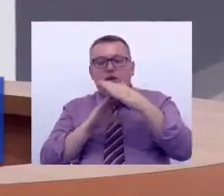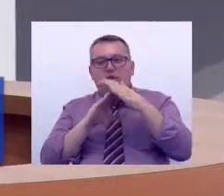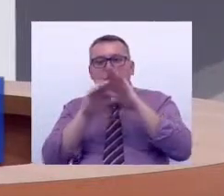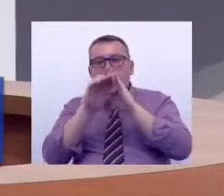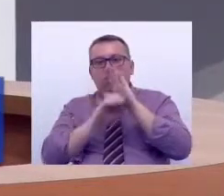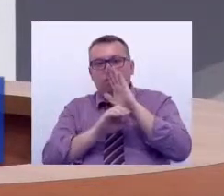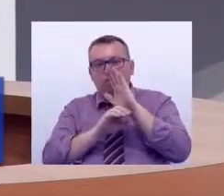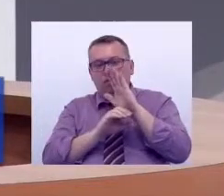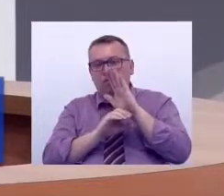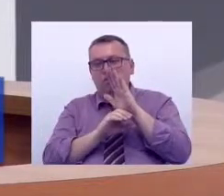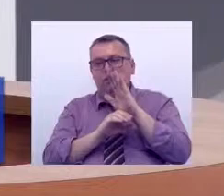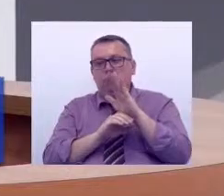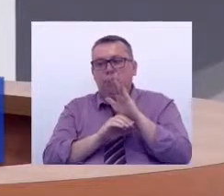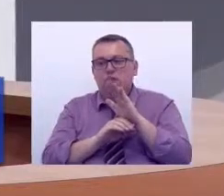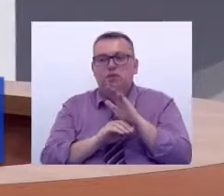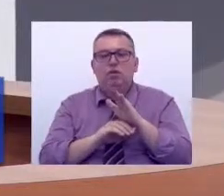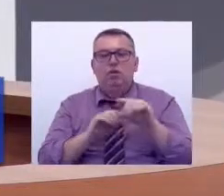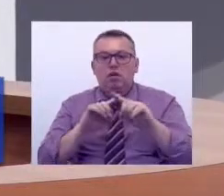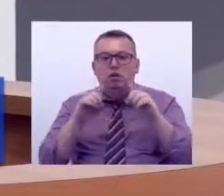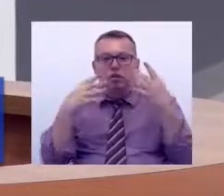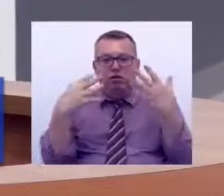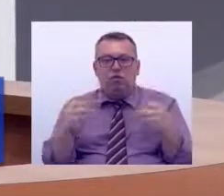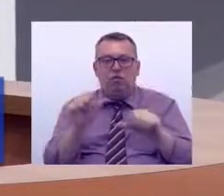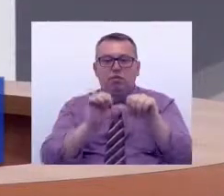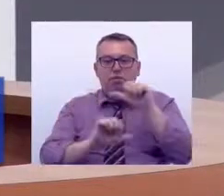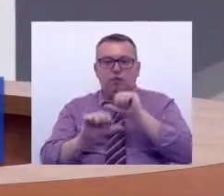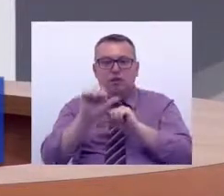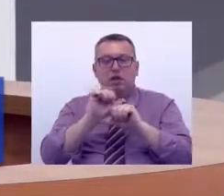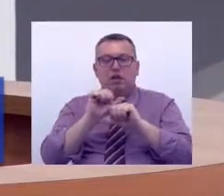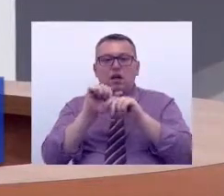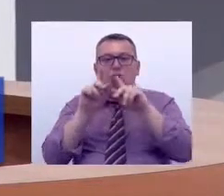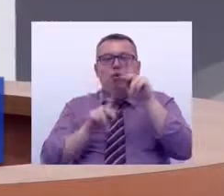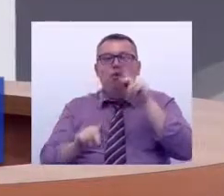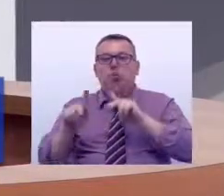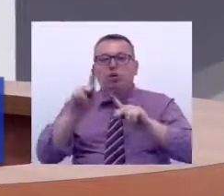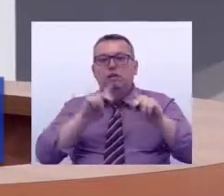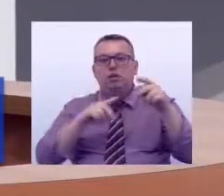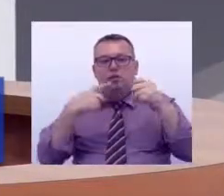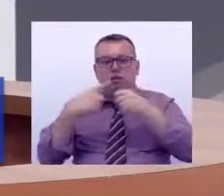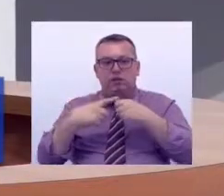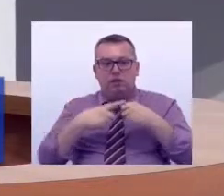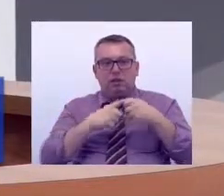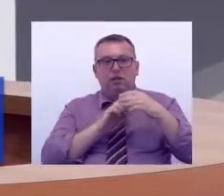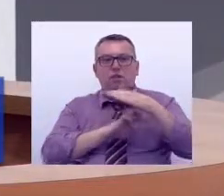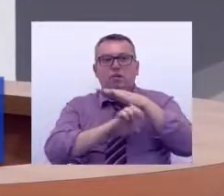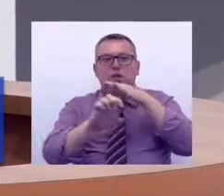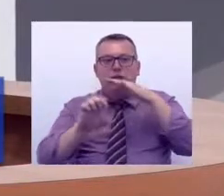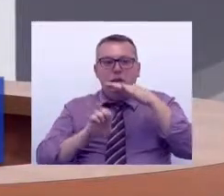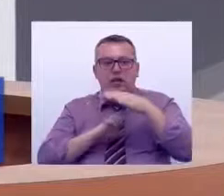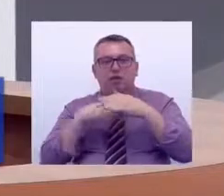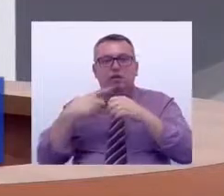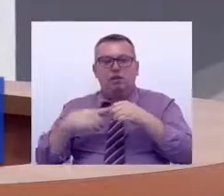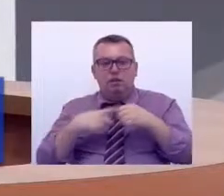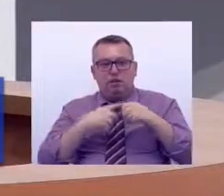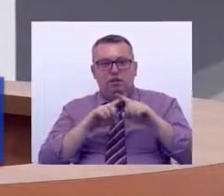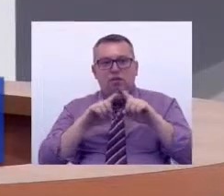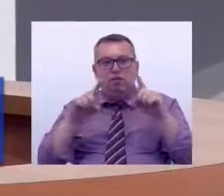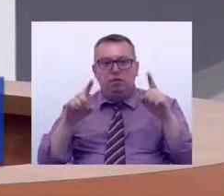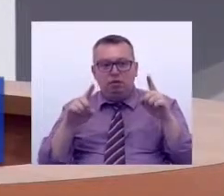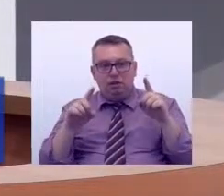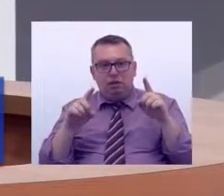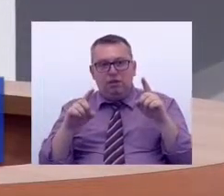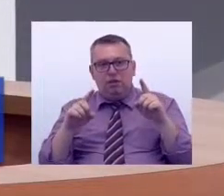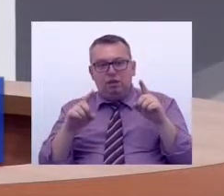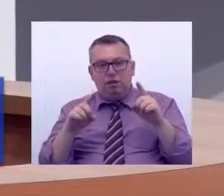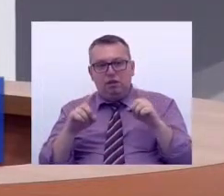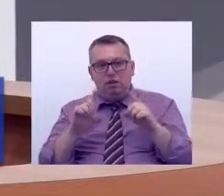e não vai sair disso. Vamos mobilizar a população da cidade, os empresários da cidade. Mas